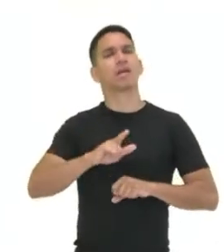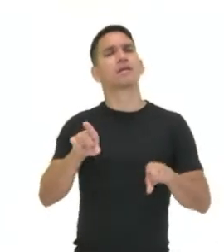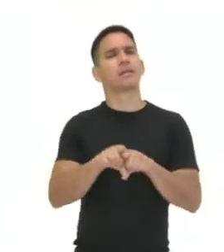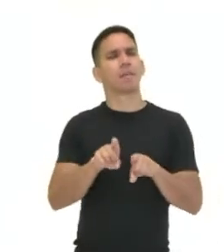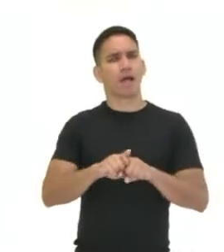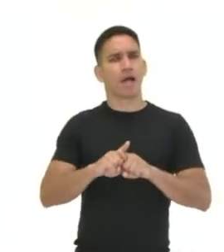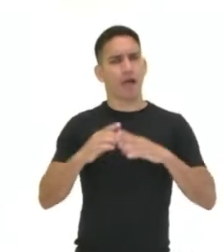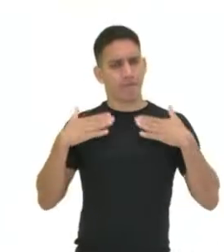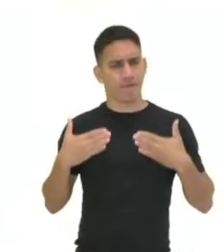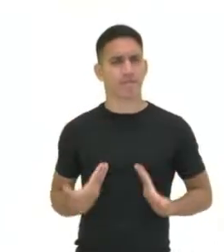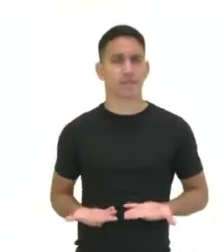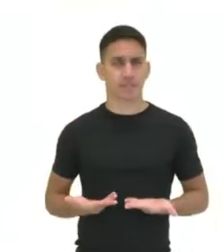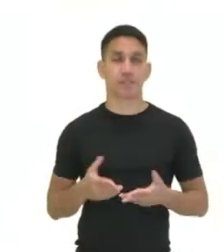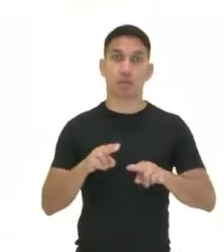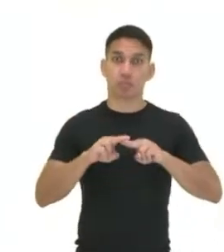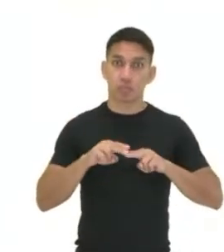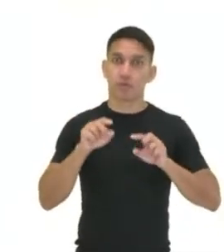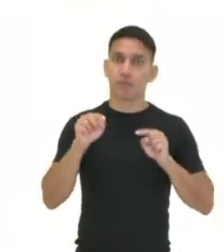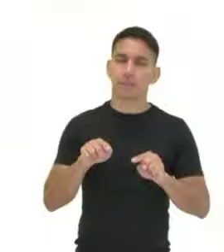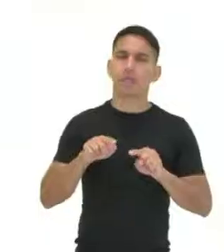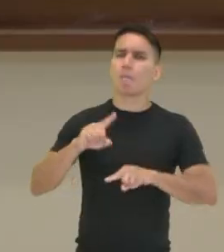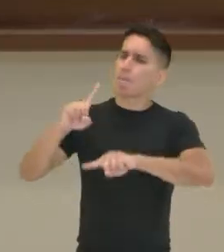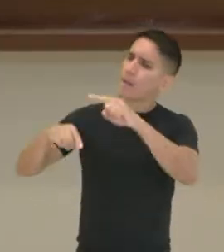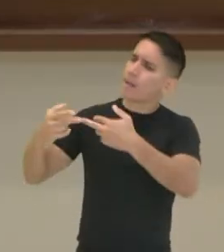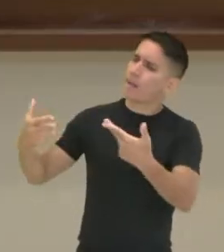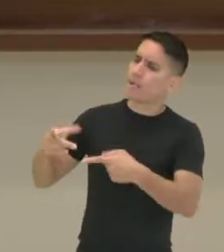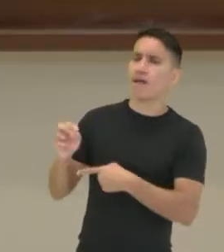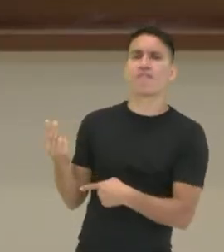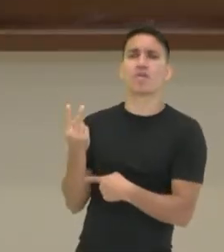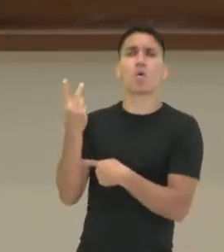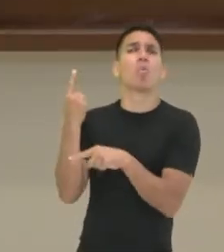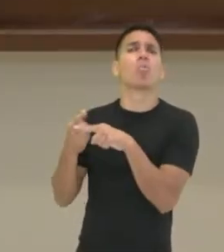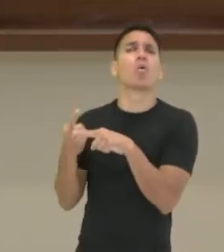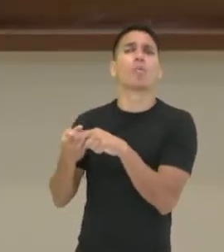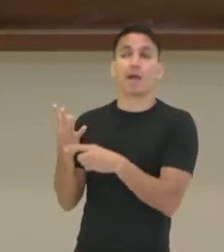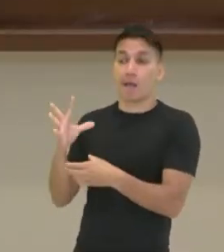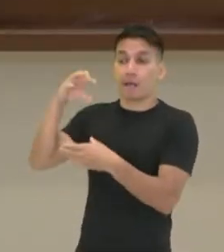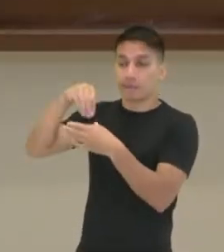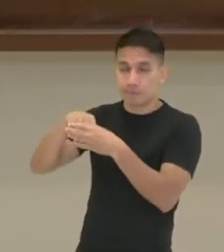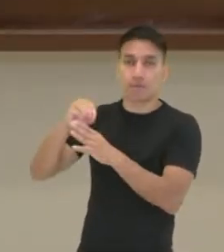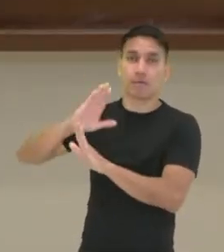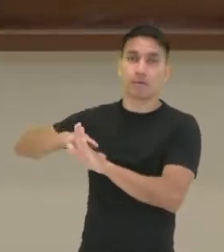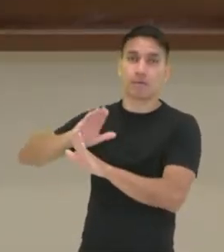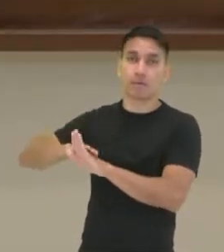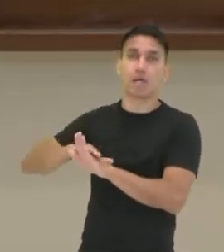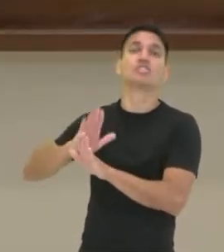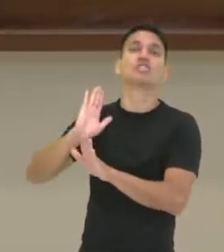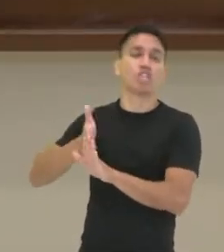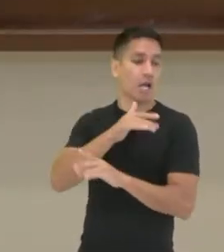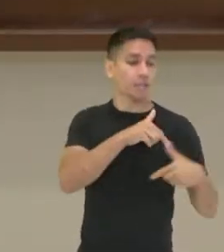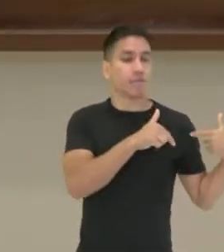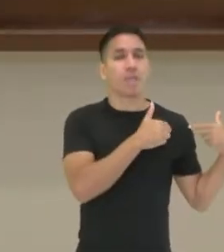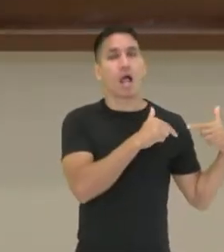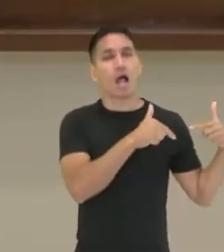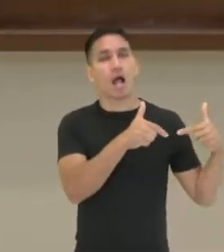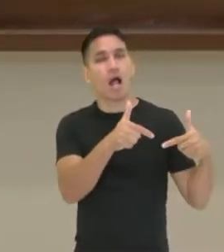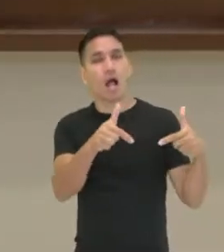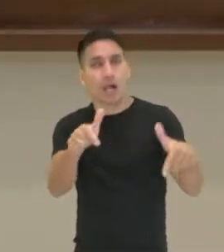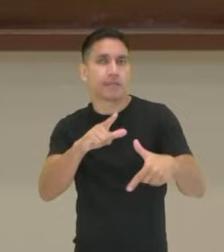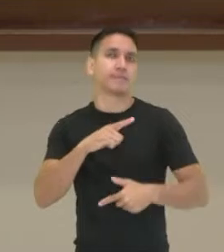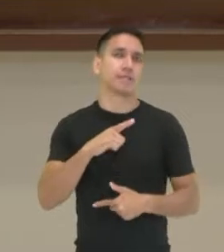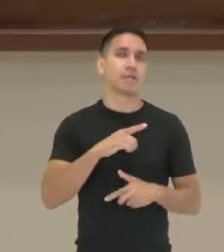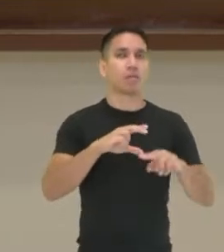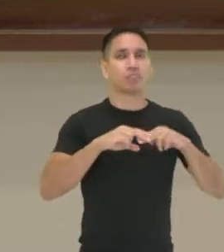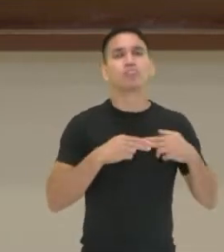trabalho. E por que as mercadorias têm valor? Porque há trabalho agregado nelas. Então, nesse sentido de um